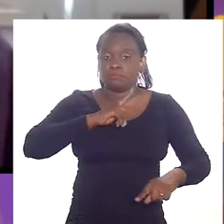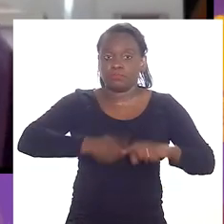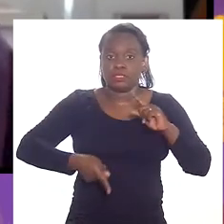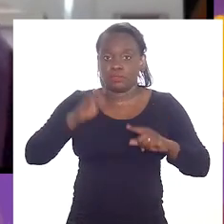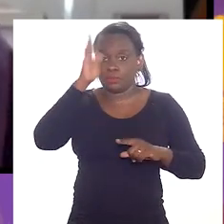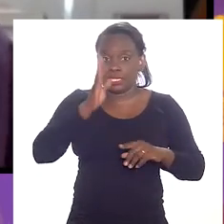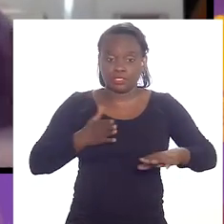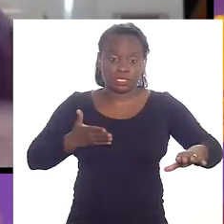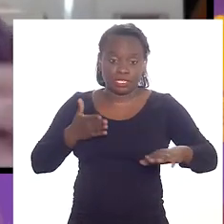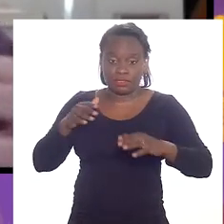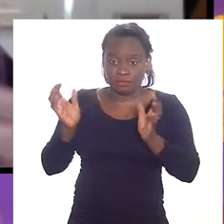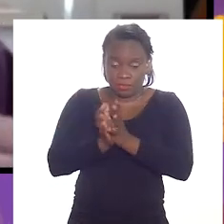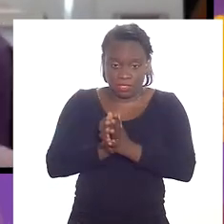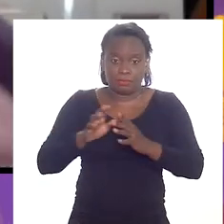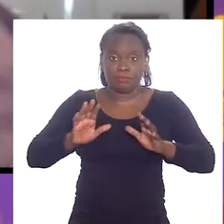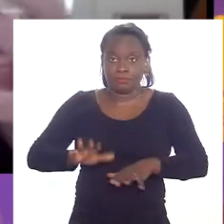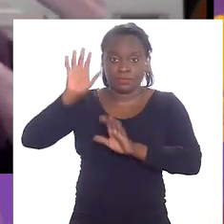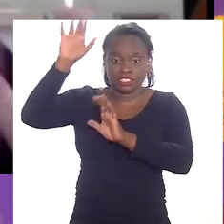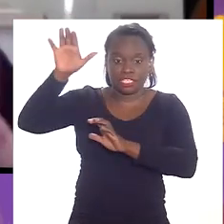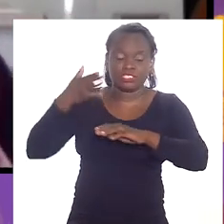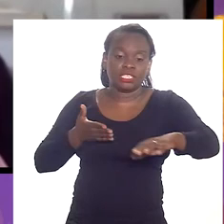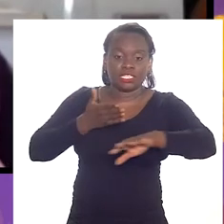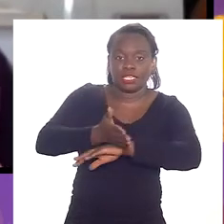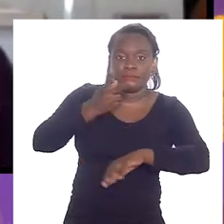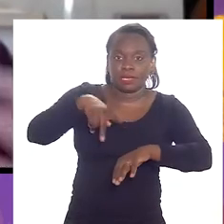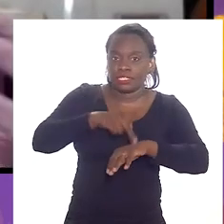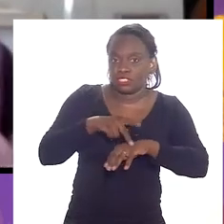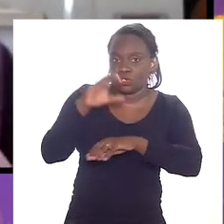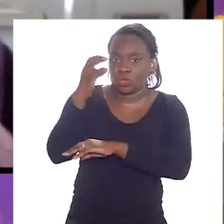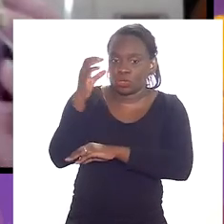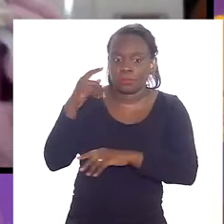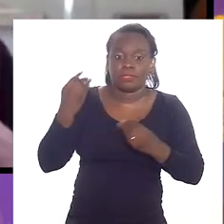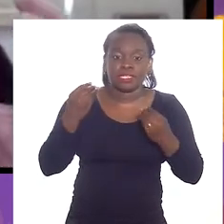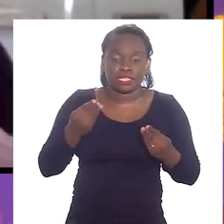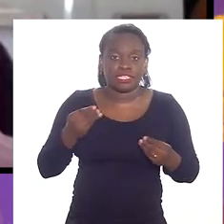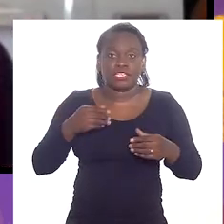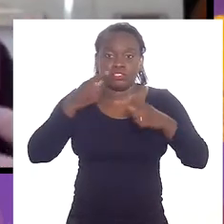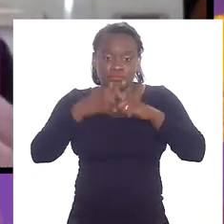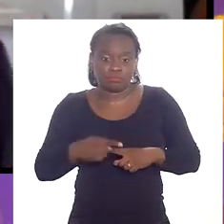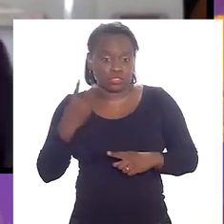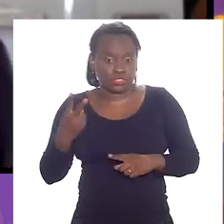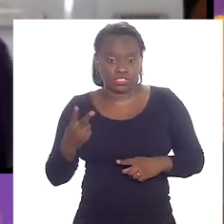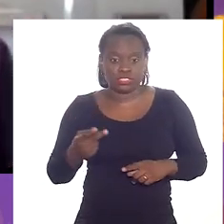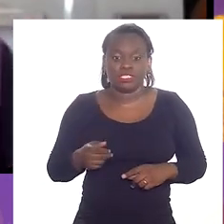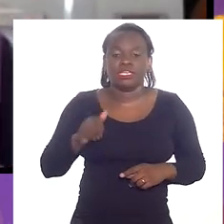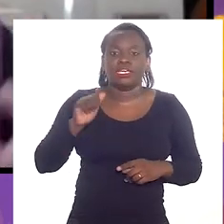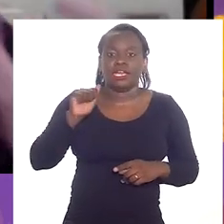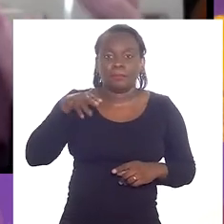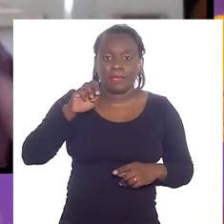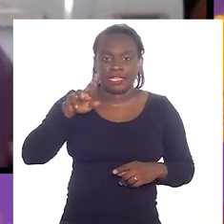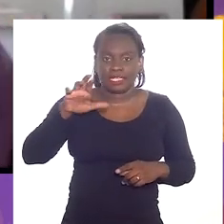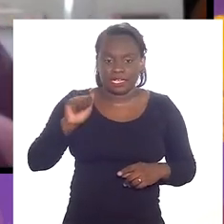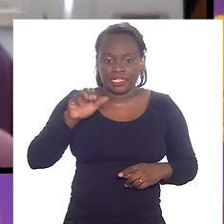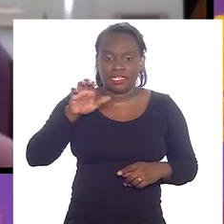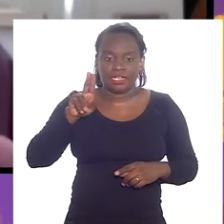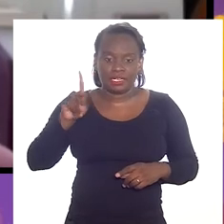um entendimento. Então, é bom o mundo do futebol entender essas duas realidades éticas. Se